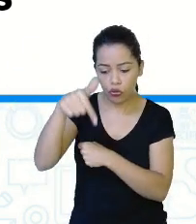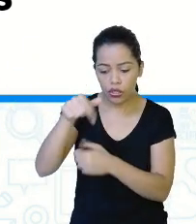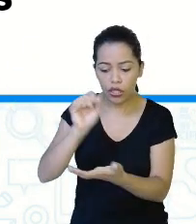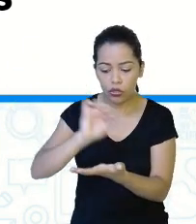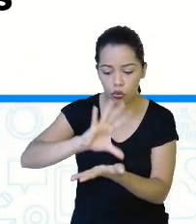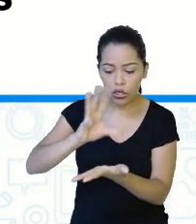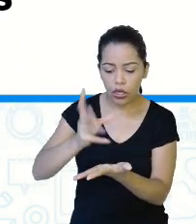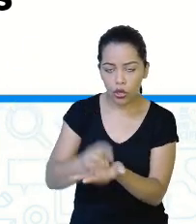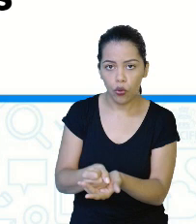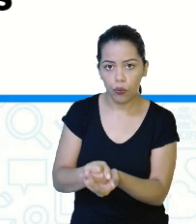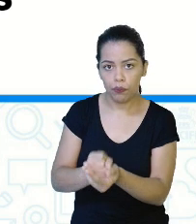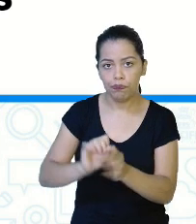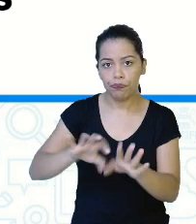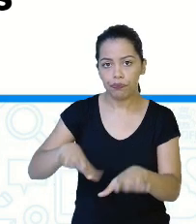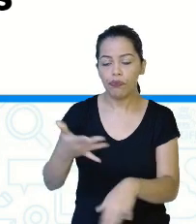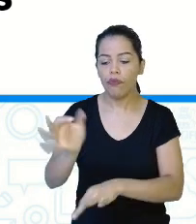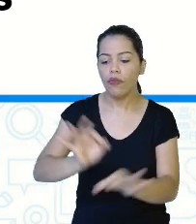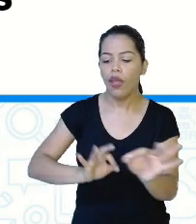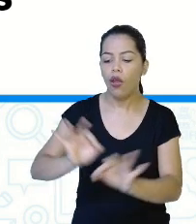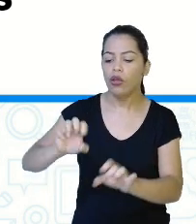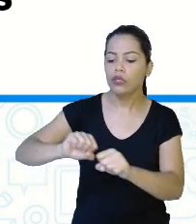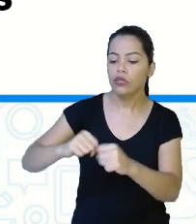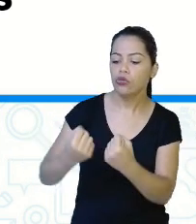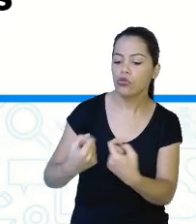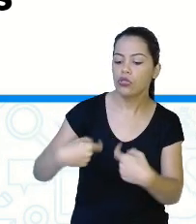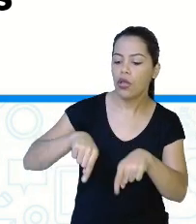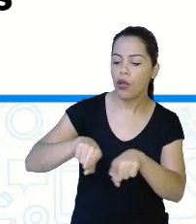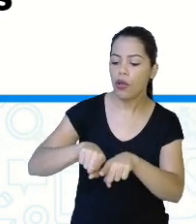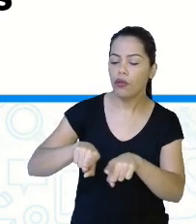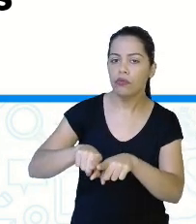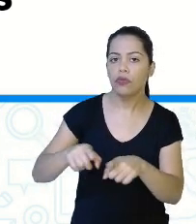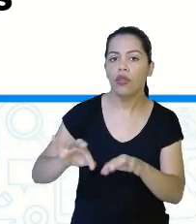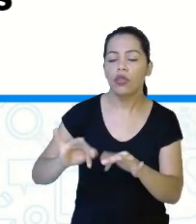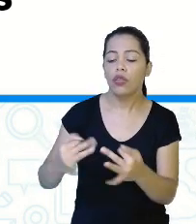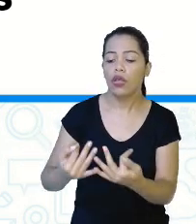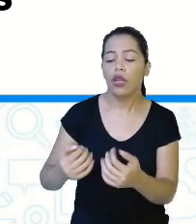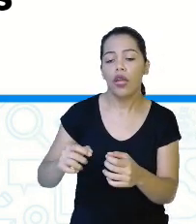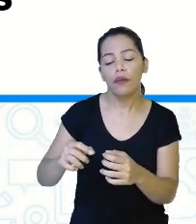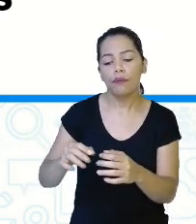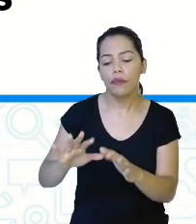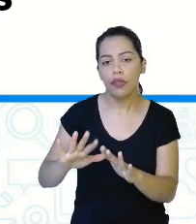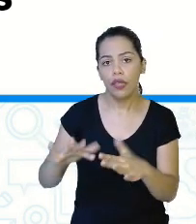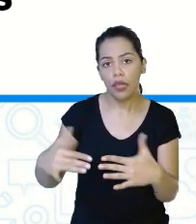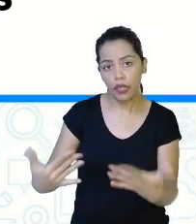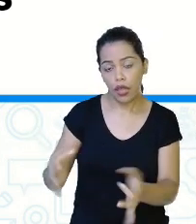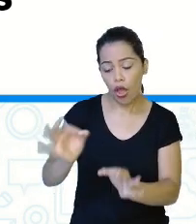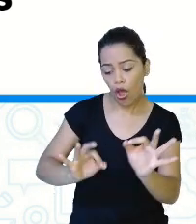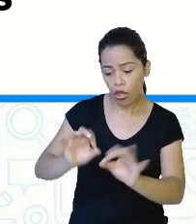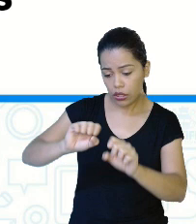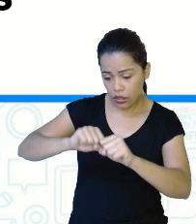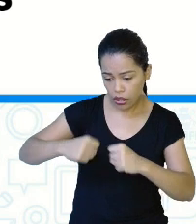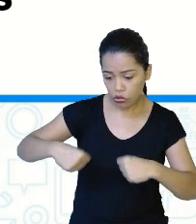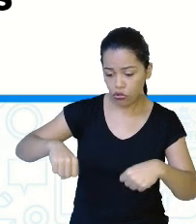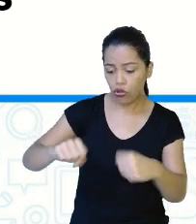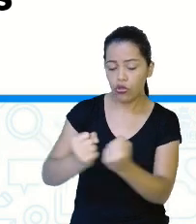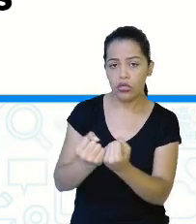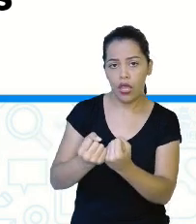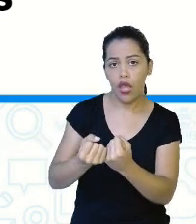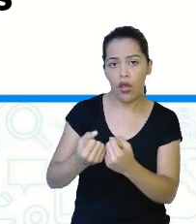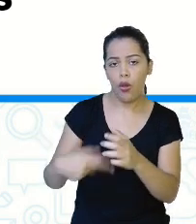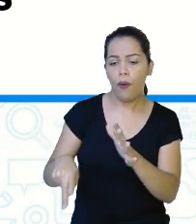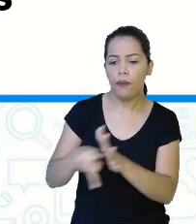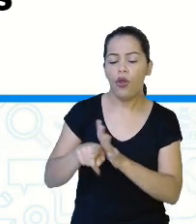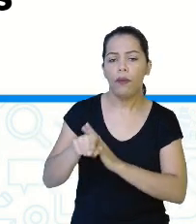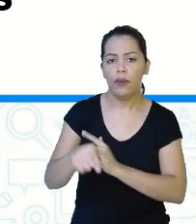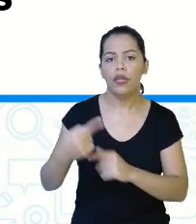suas organizações sociais e culturais, construídas historicamente e que são cultivadas pelos habitantes destas comunidades.